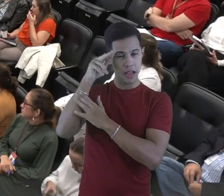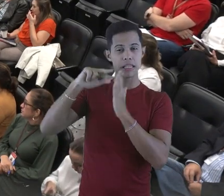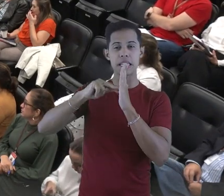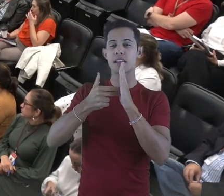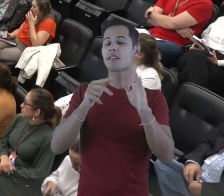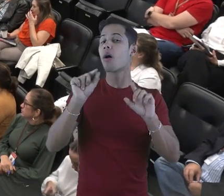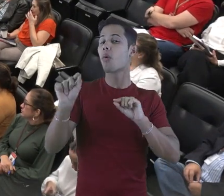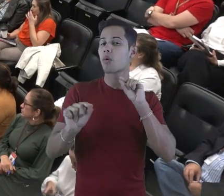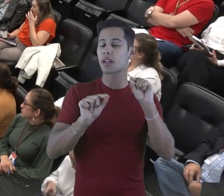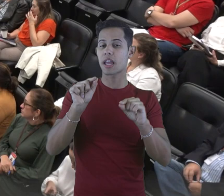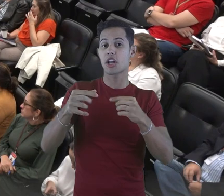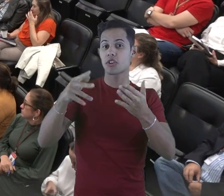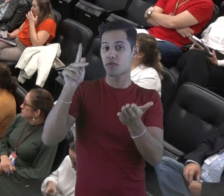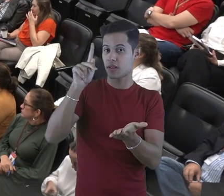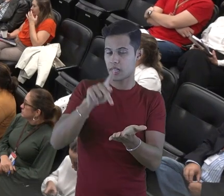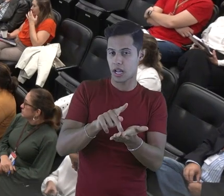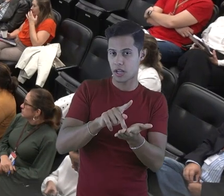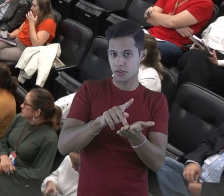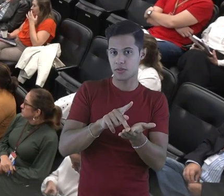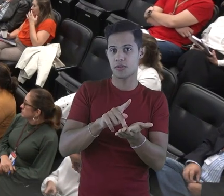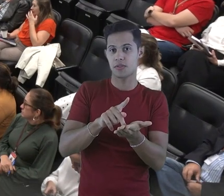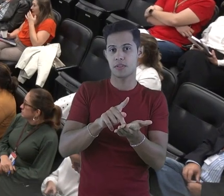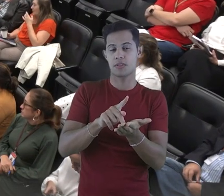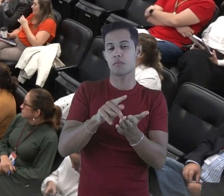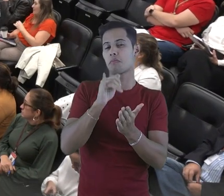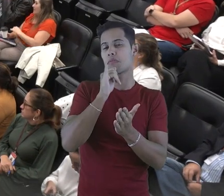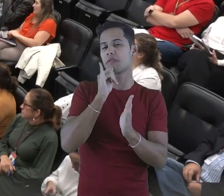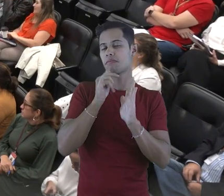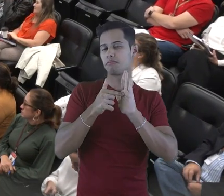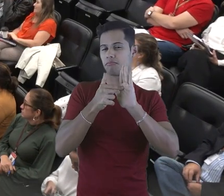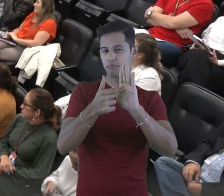para inglês vamos lá volta lá